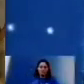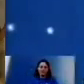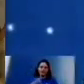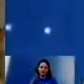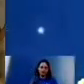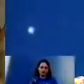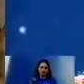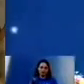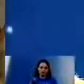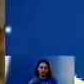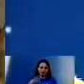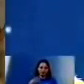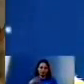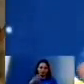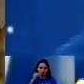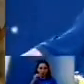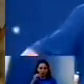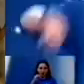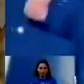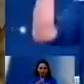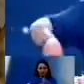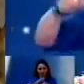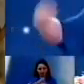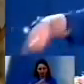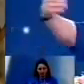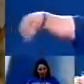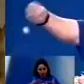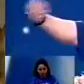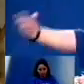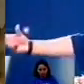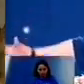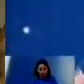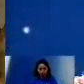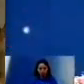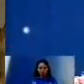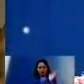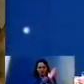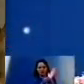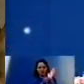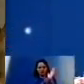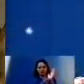Quando faltou vinho em Caná, Jesus transformou 760 litros de água em vinho.